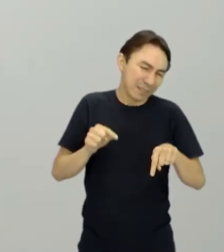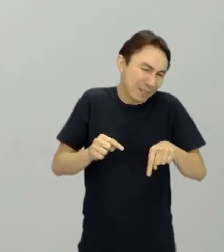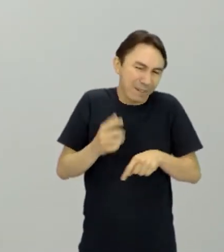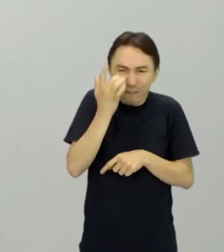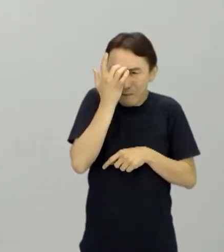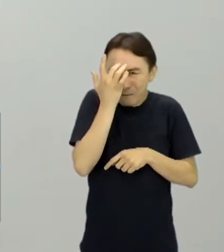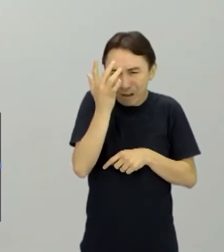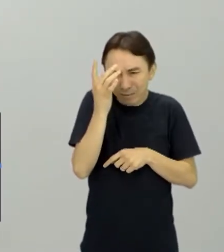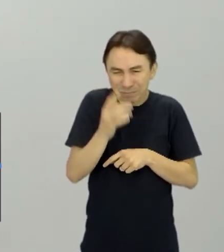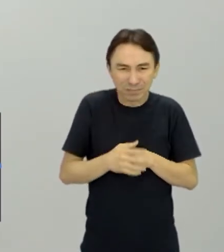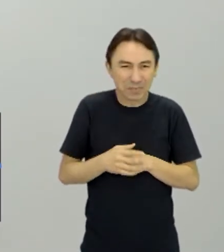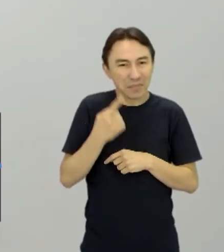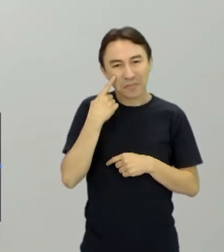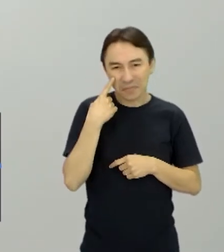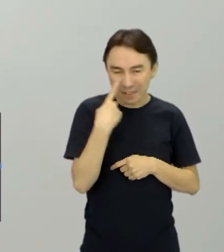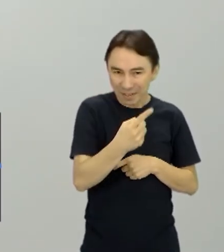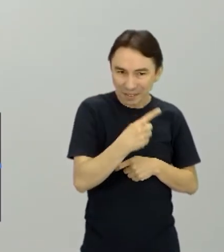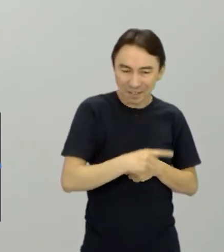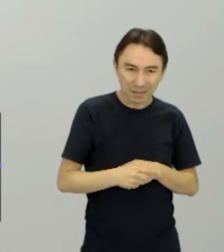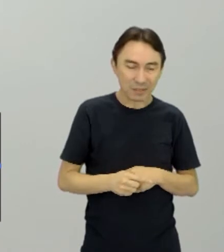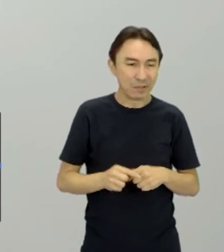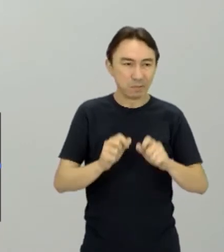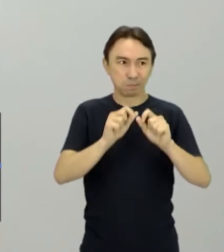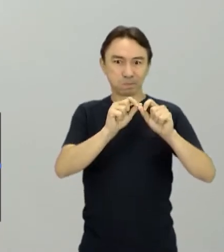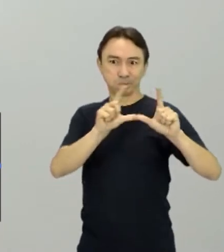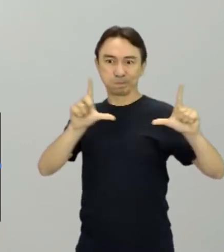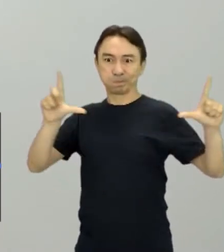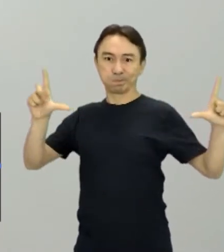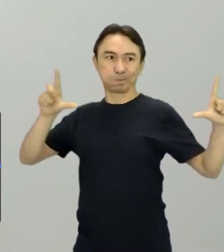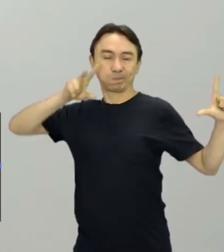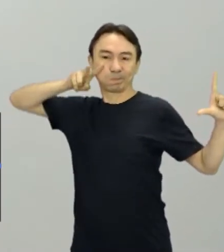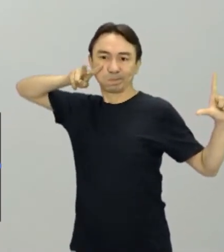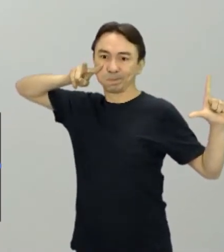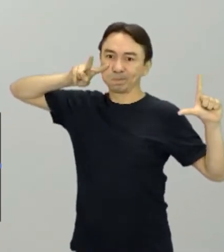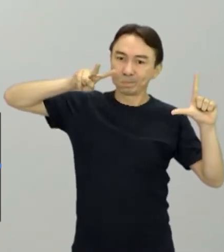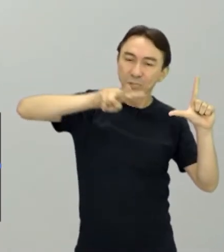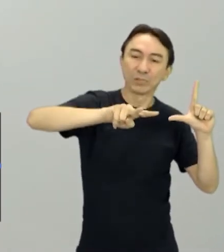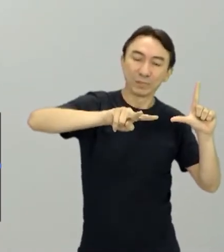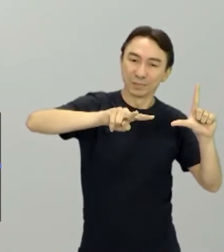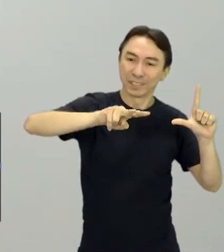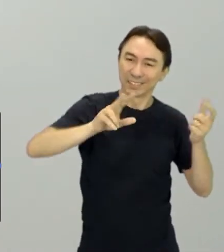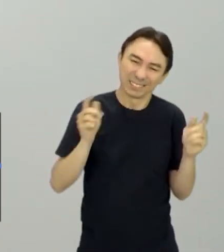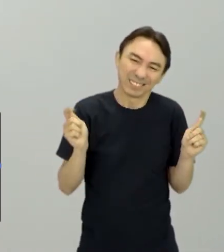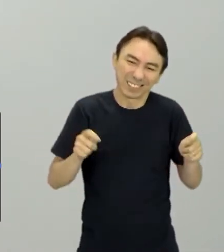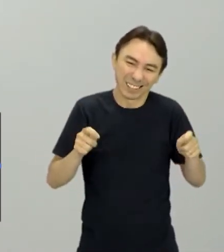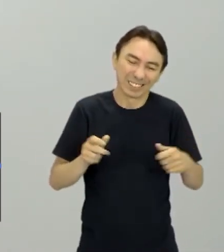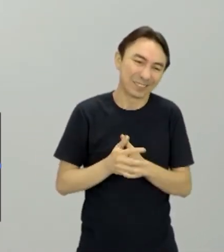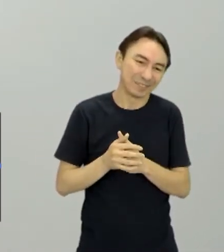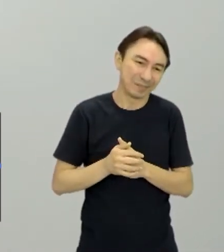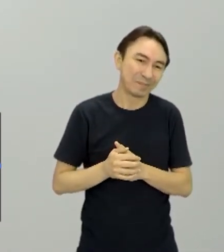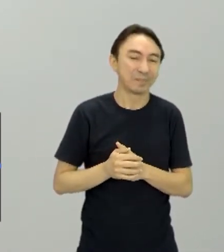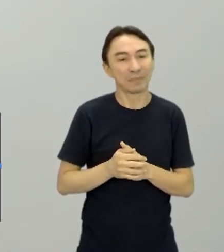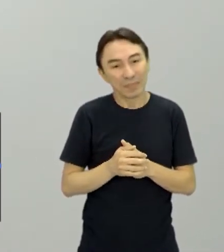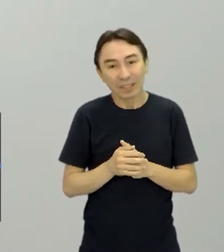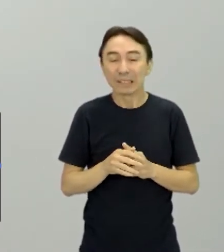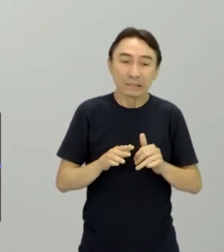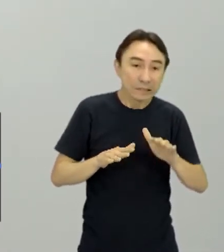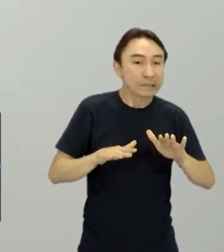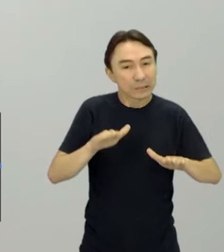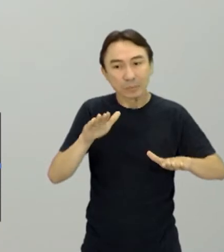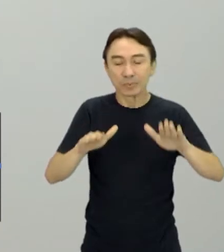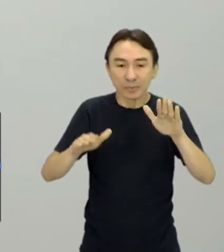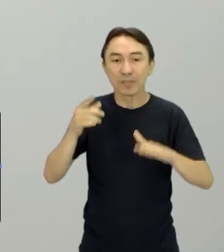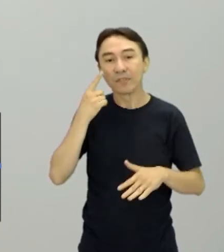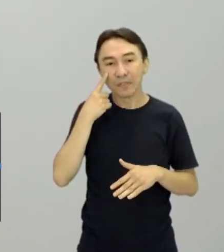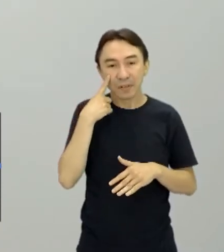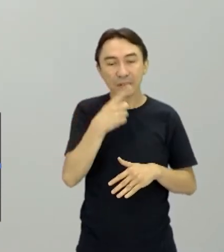de ver isso, porque ela é grandona, né? Então, o pessoal do Pinote está junto comigo, é exatamente isso. Depende de como você vê. Então, eu